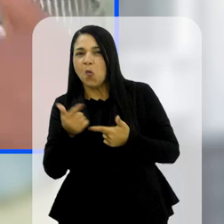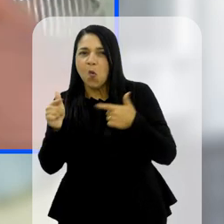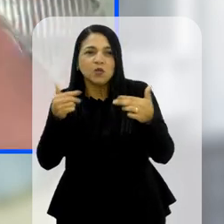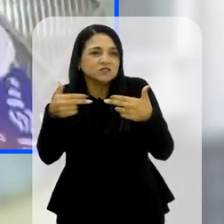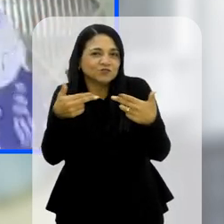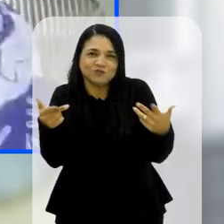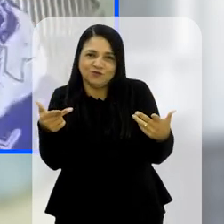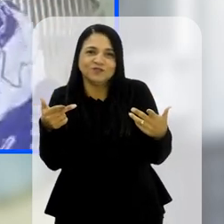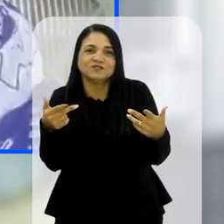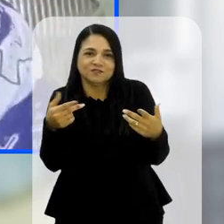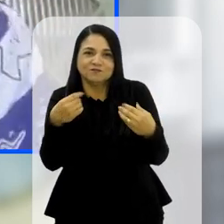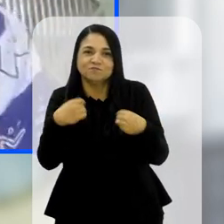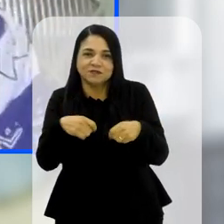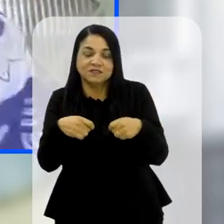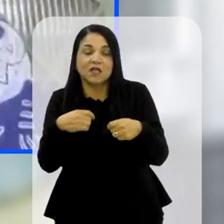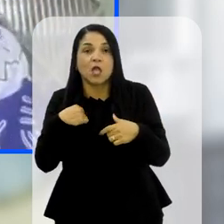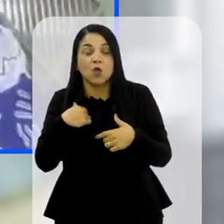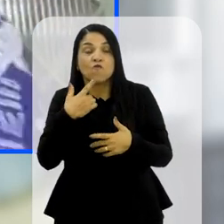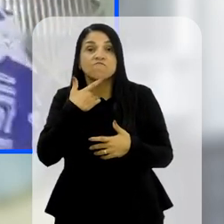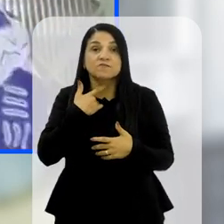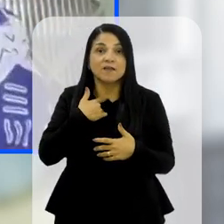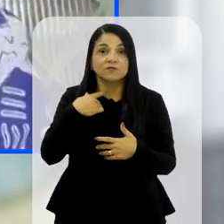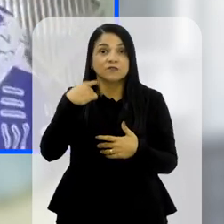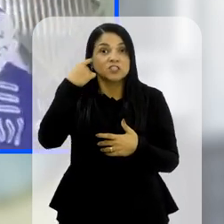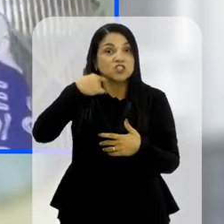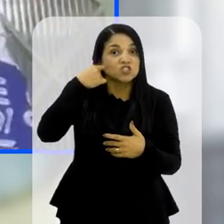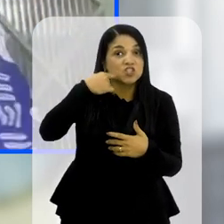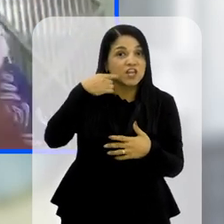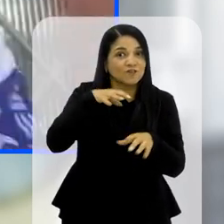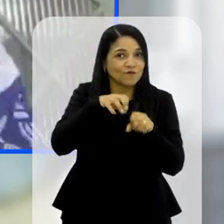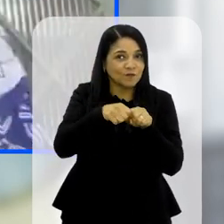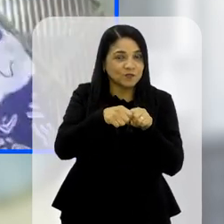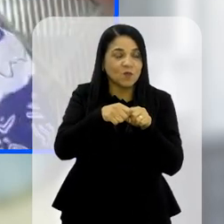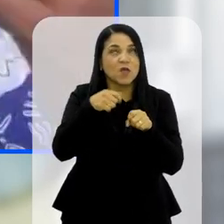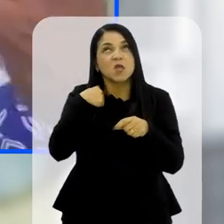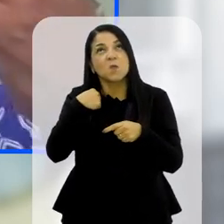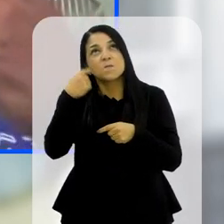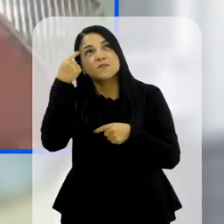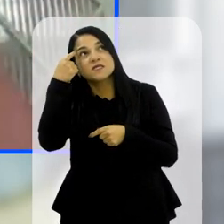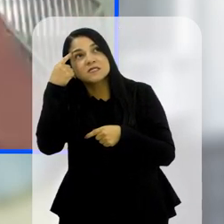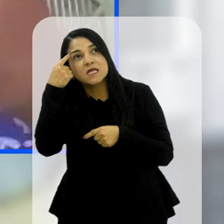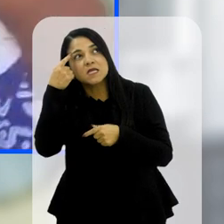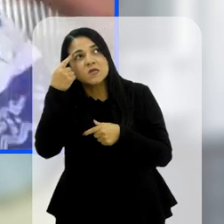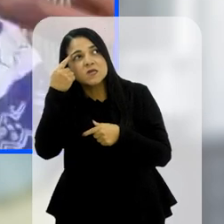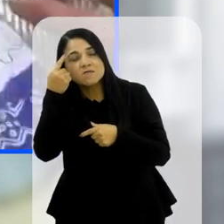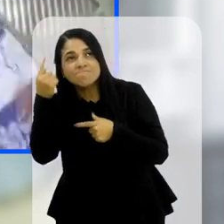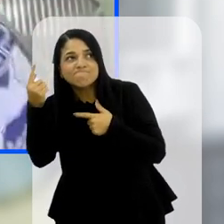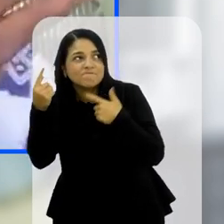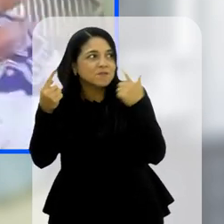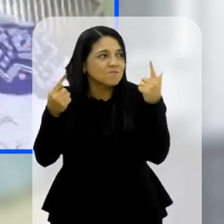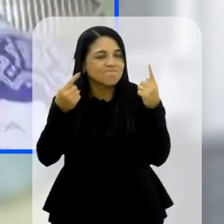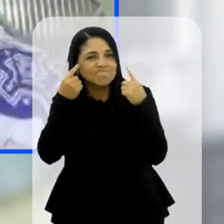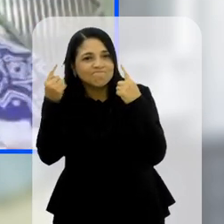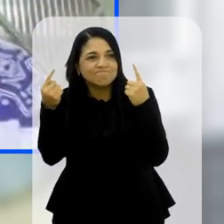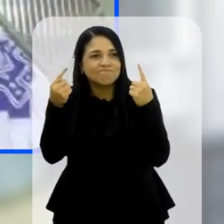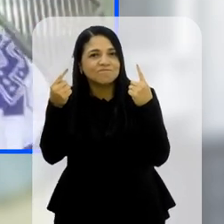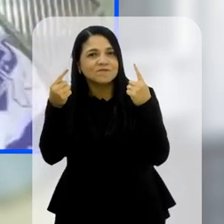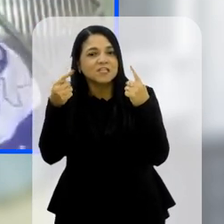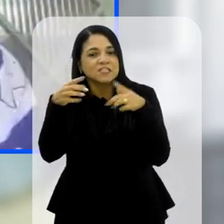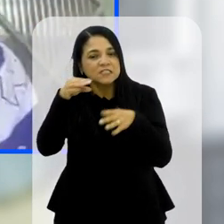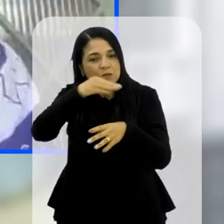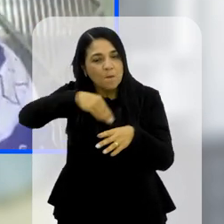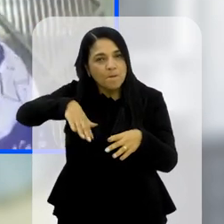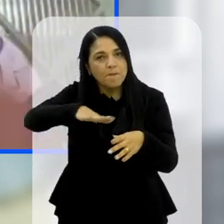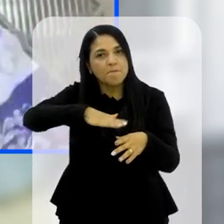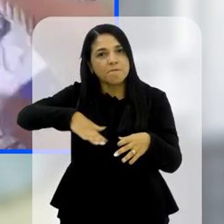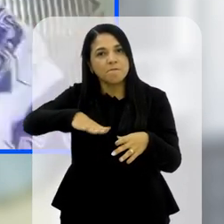atributos que você, de outros estudos, assim, né? Eu sempre quis fazer direito, então o meu recorte também já estava um pouco em outros